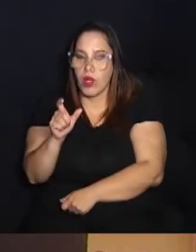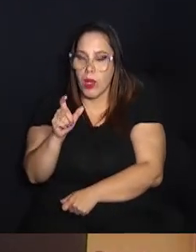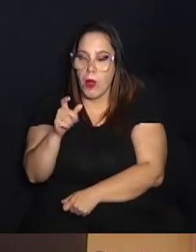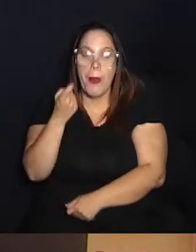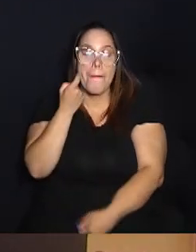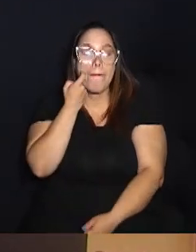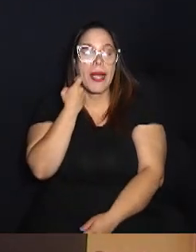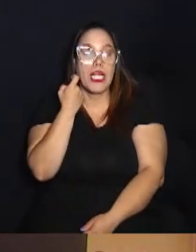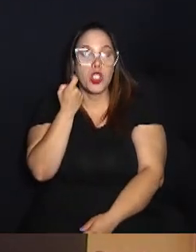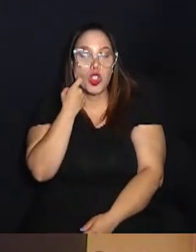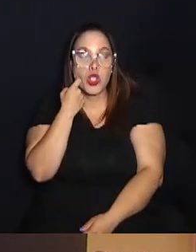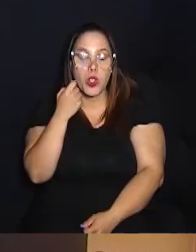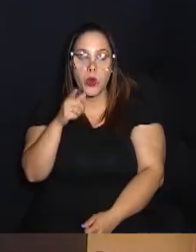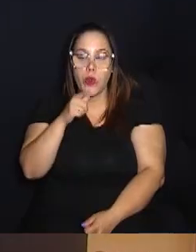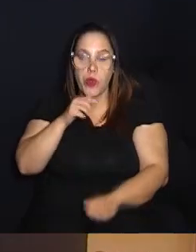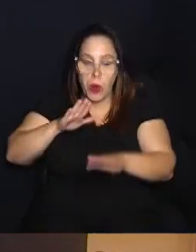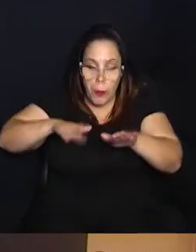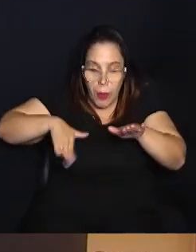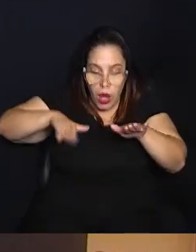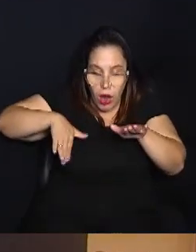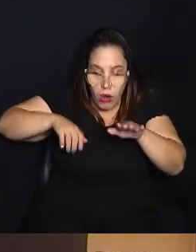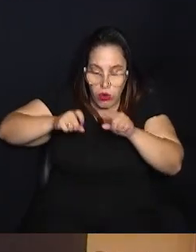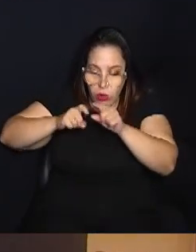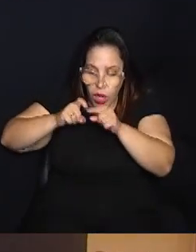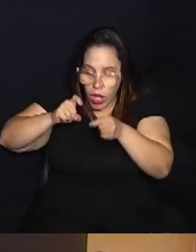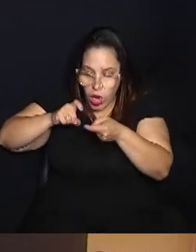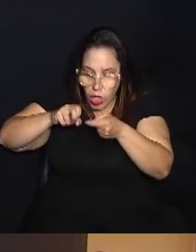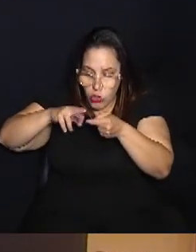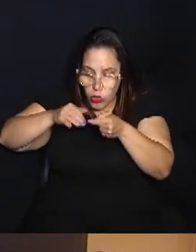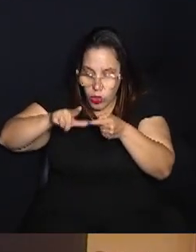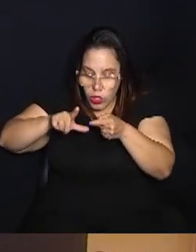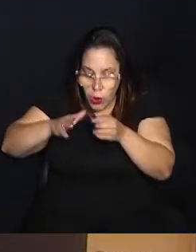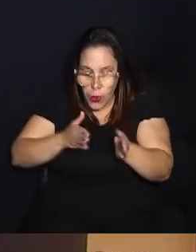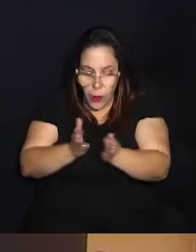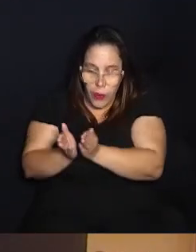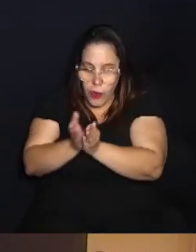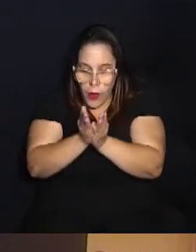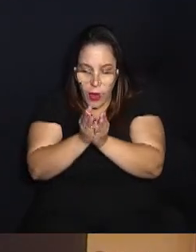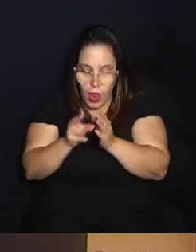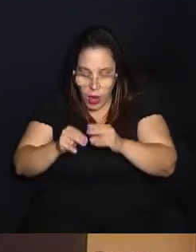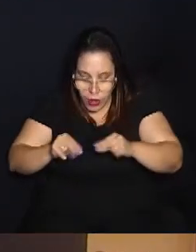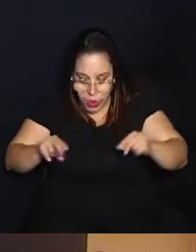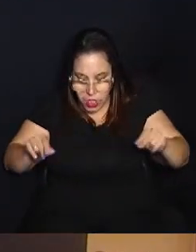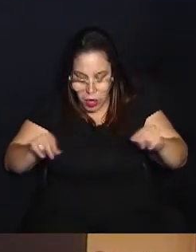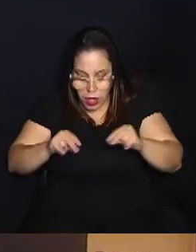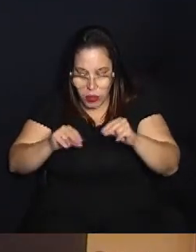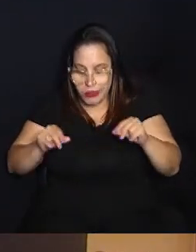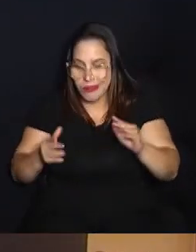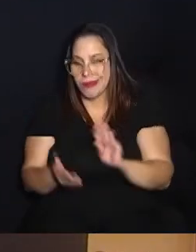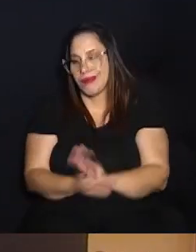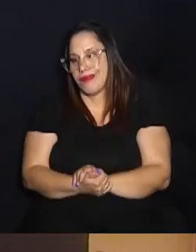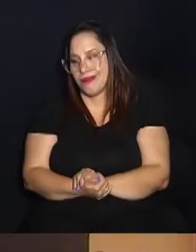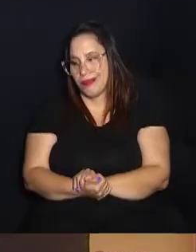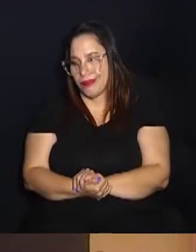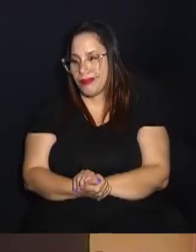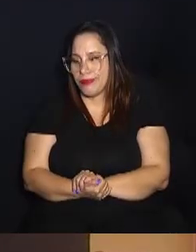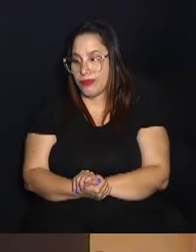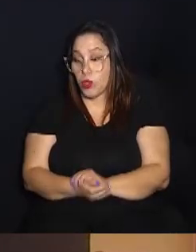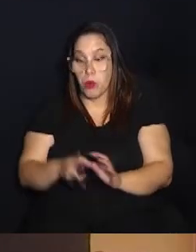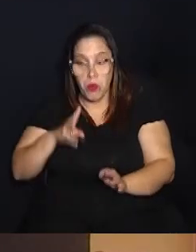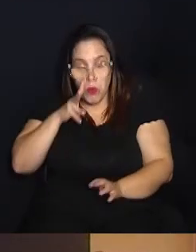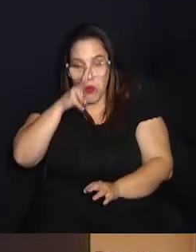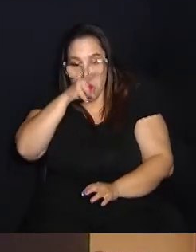citadas peixe, mar, anzol, barco, areia. Então,